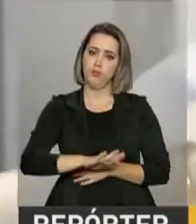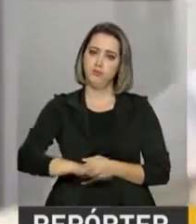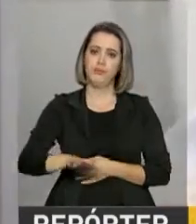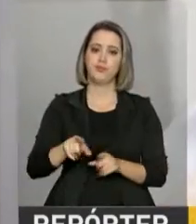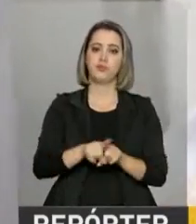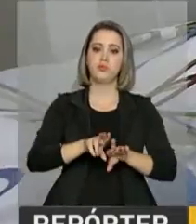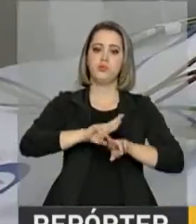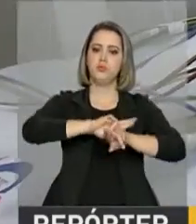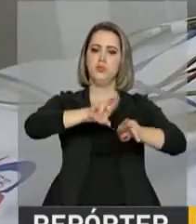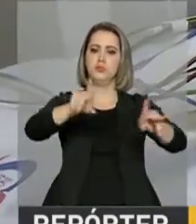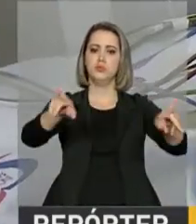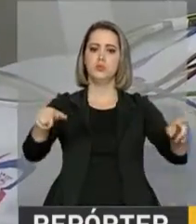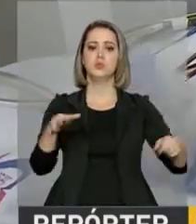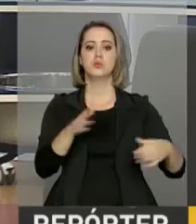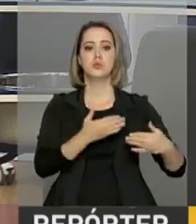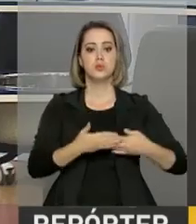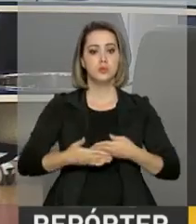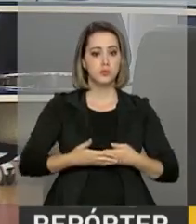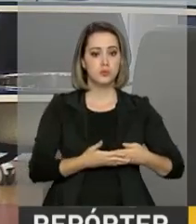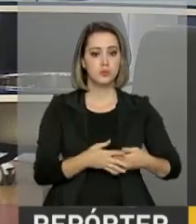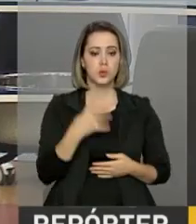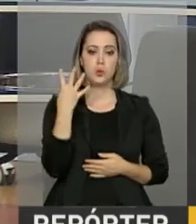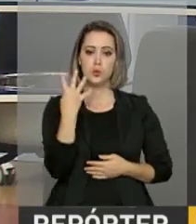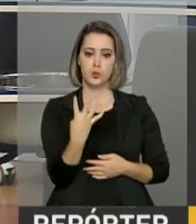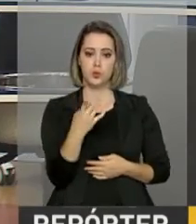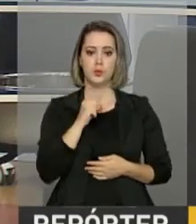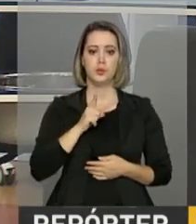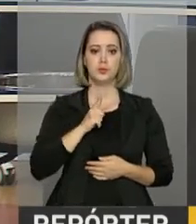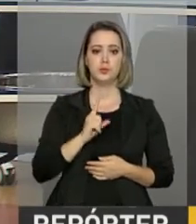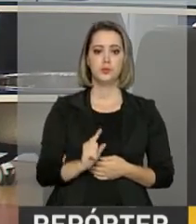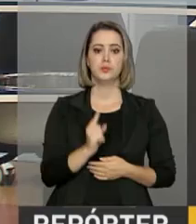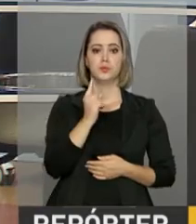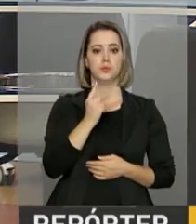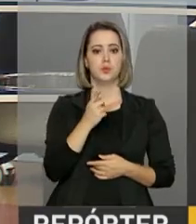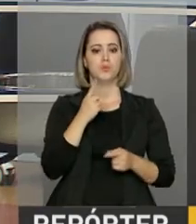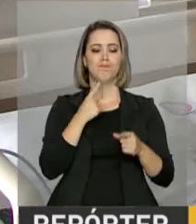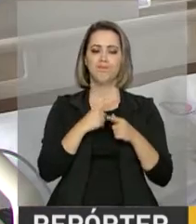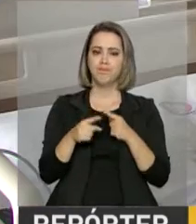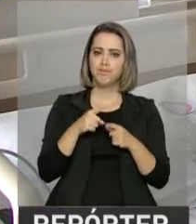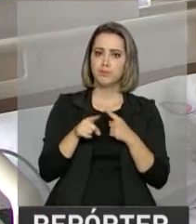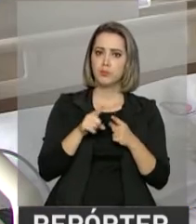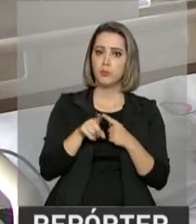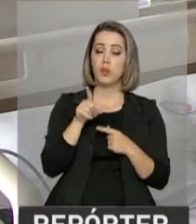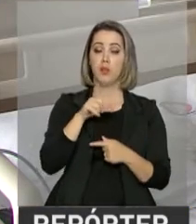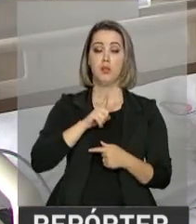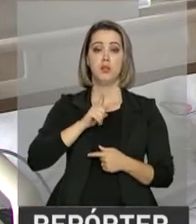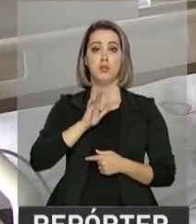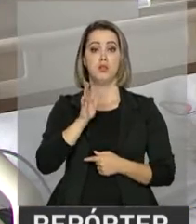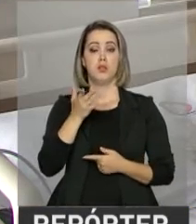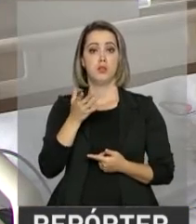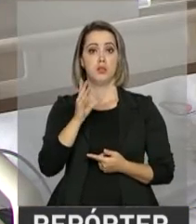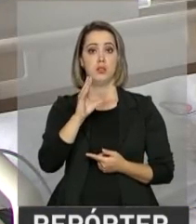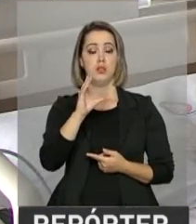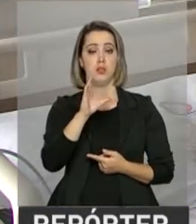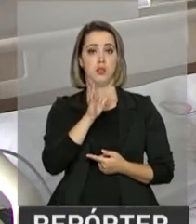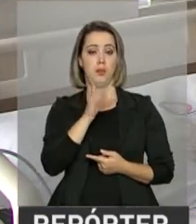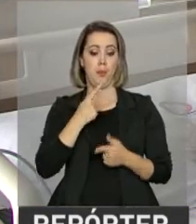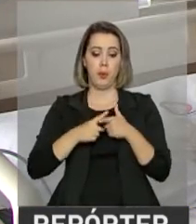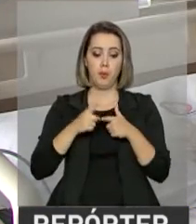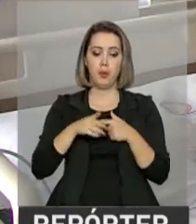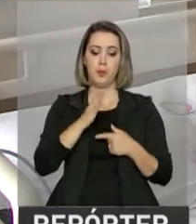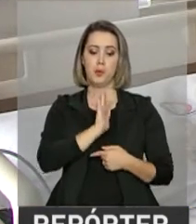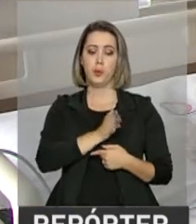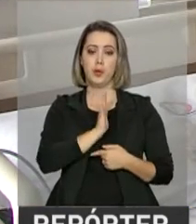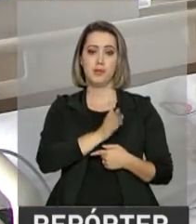Wellington, Anthony, Samuel. Os 4 têm em comum uma condição delicada. São portadores de cardiopatias